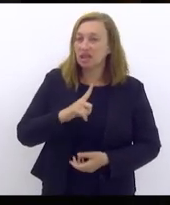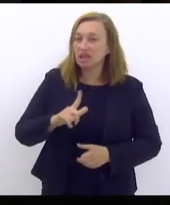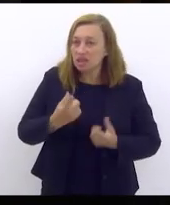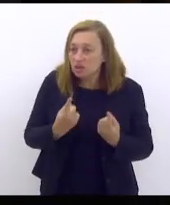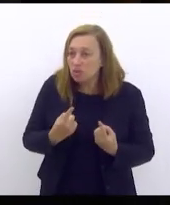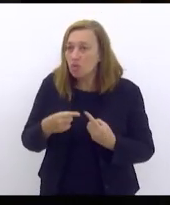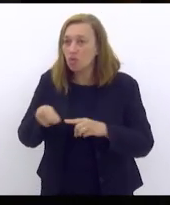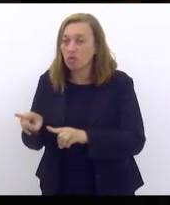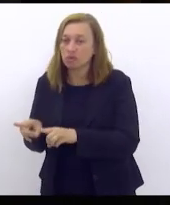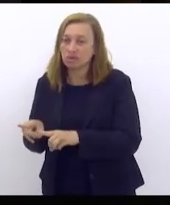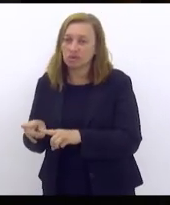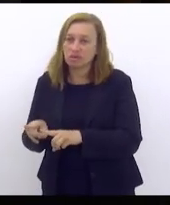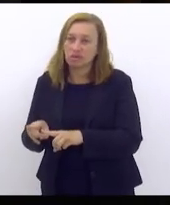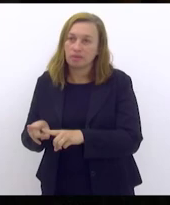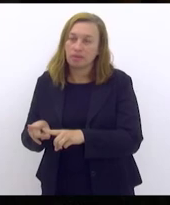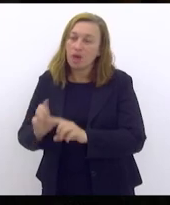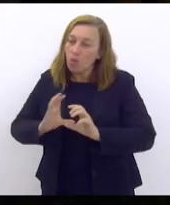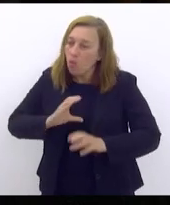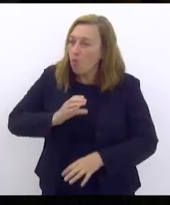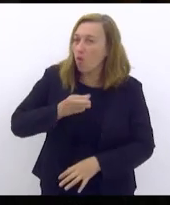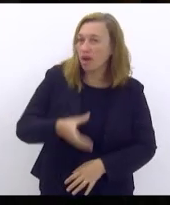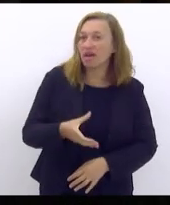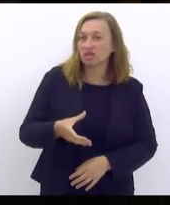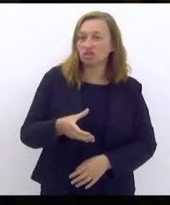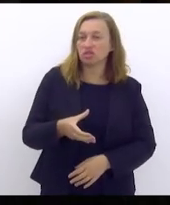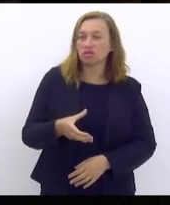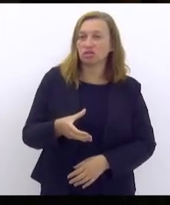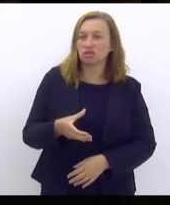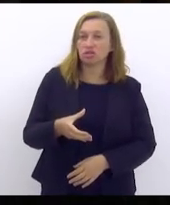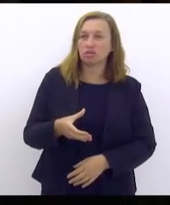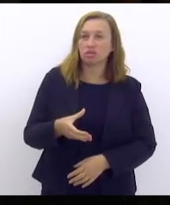enfrentado com coragem